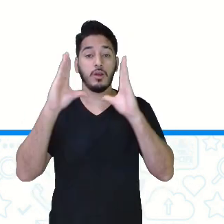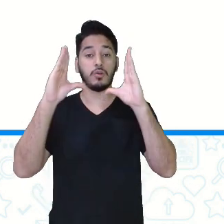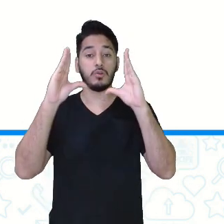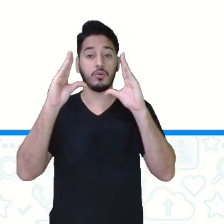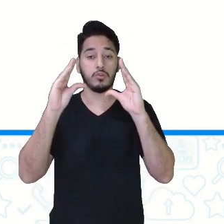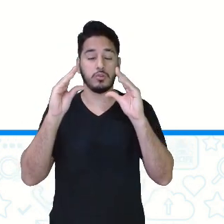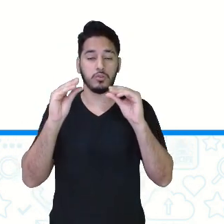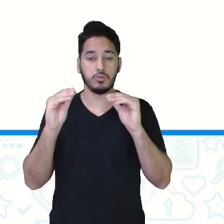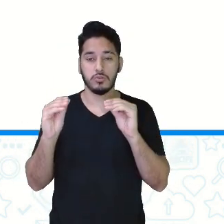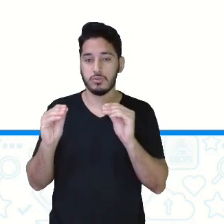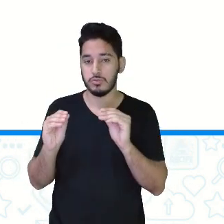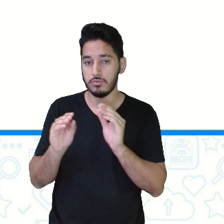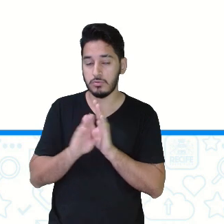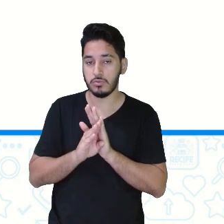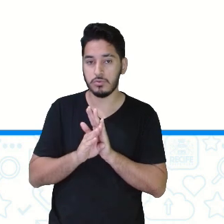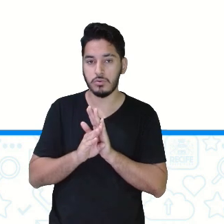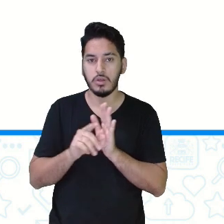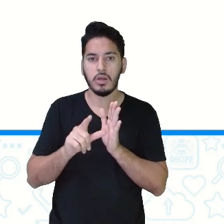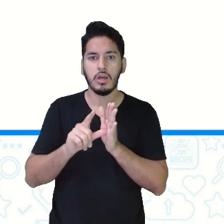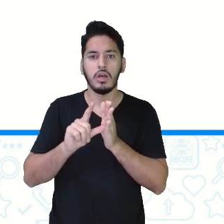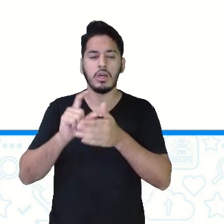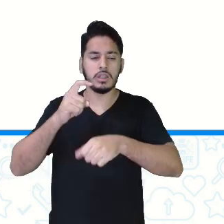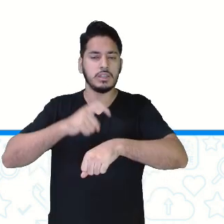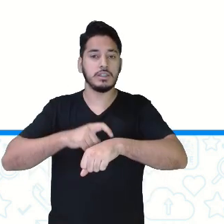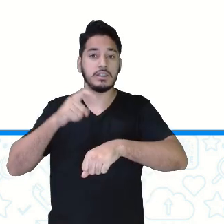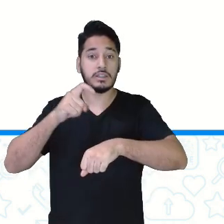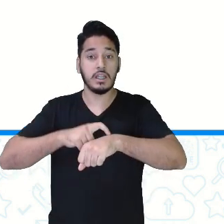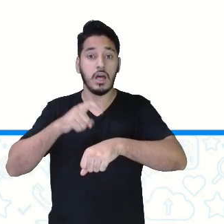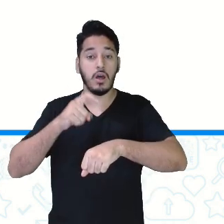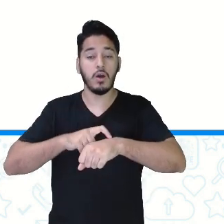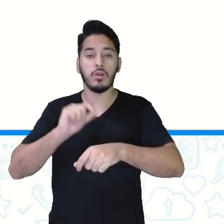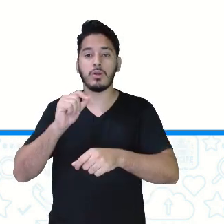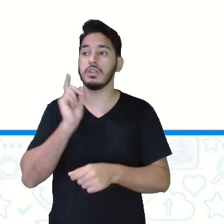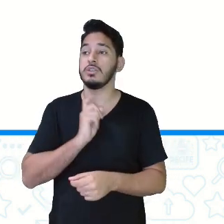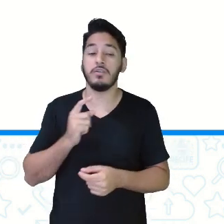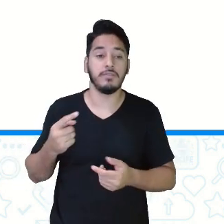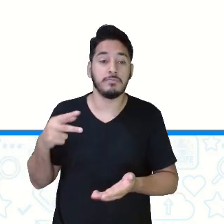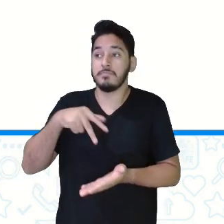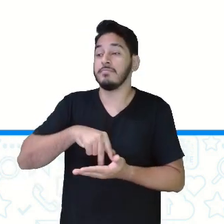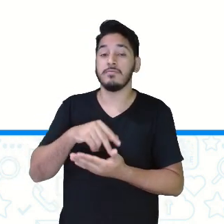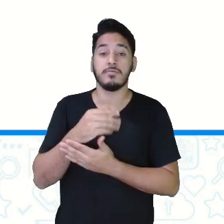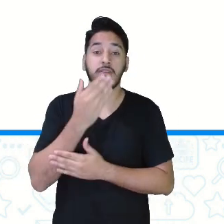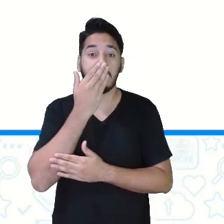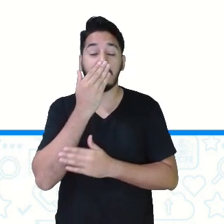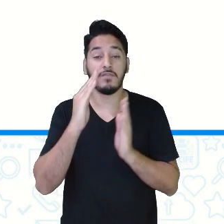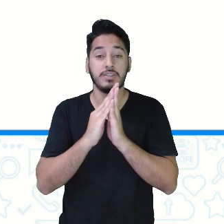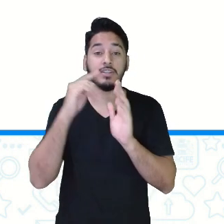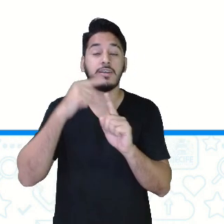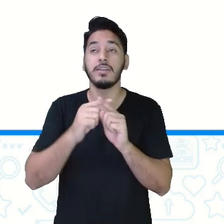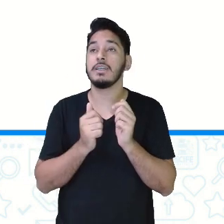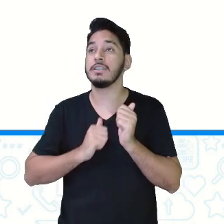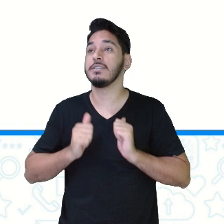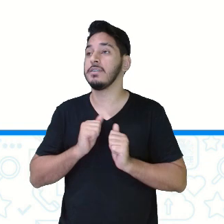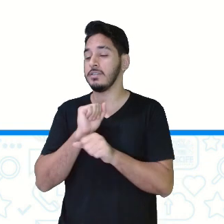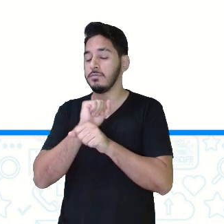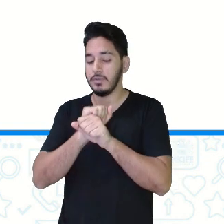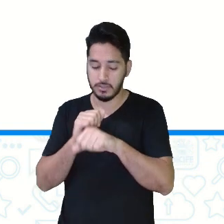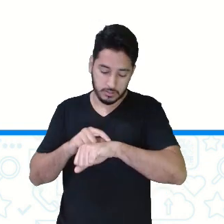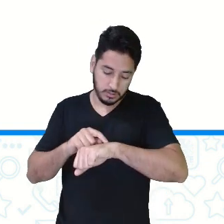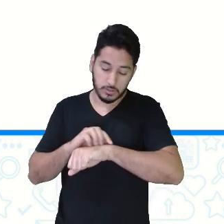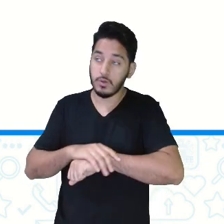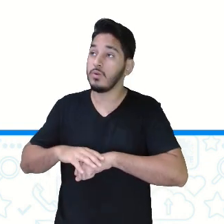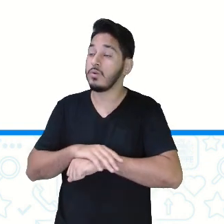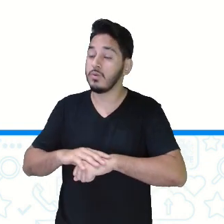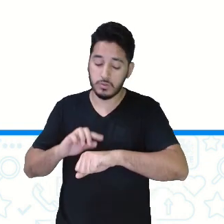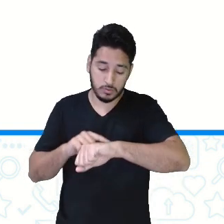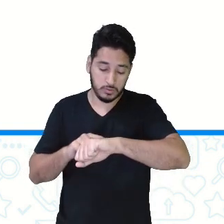Leôncio. Muito antes da hora marcada, lá estava ele em frente à igreja esperando Marina. Só